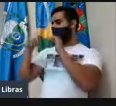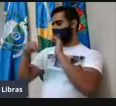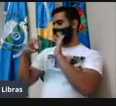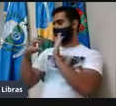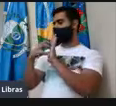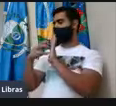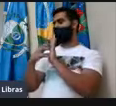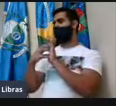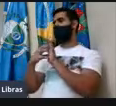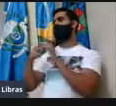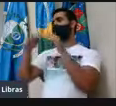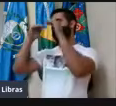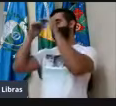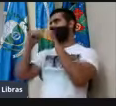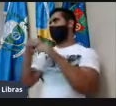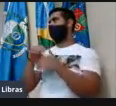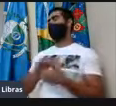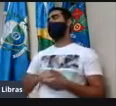aqui.